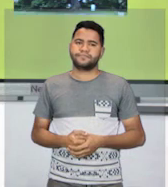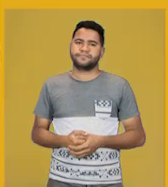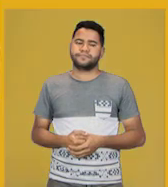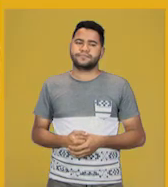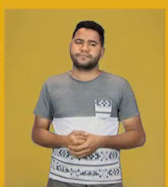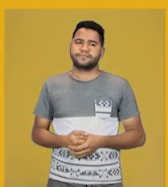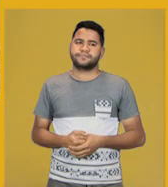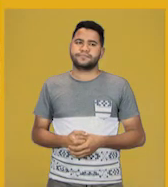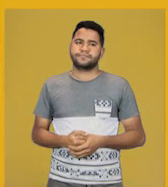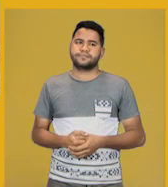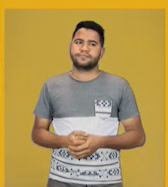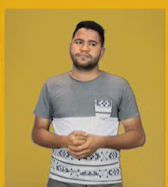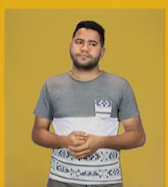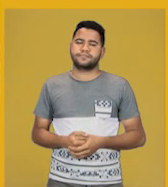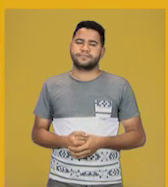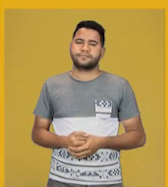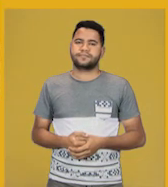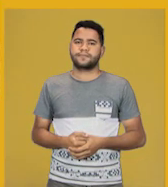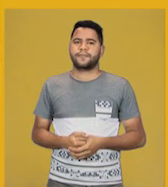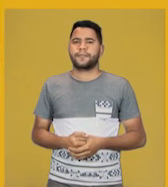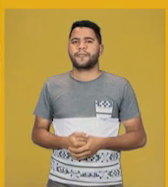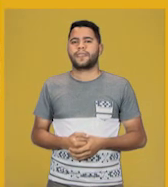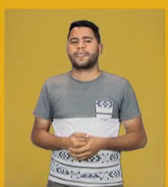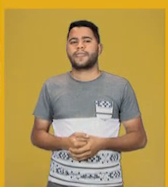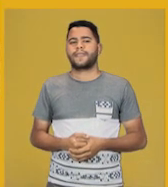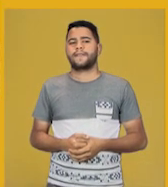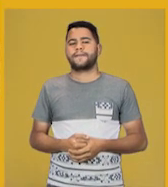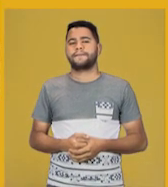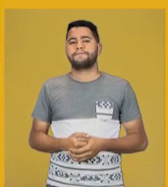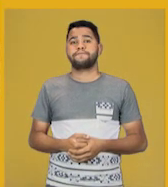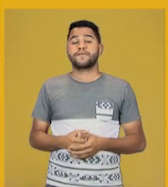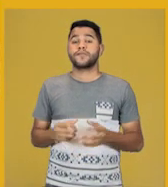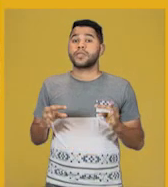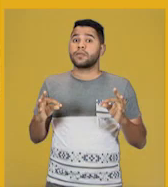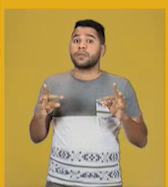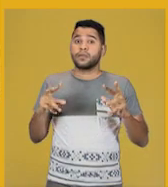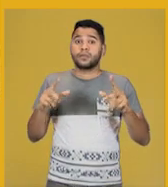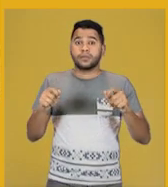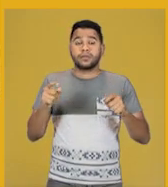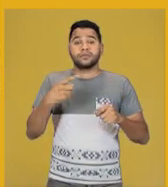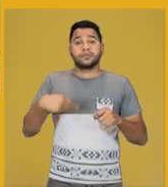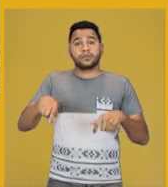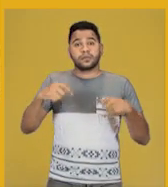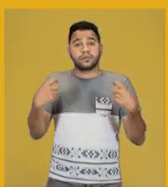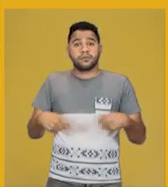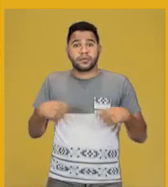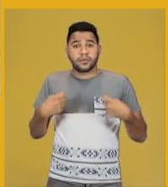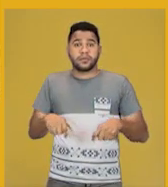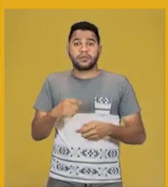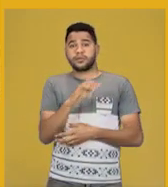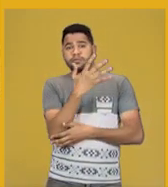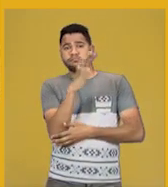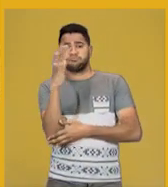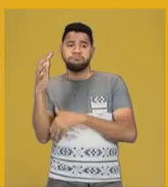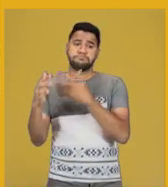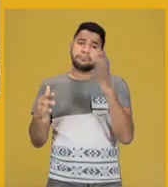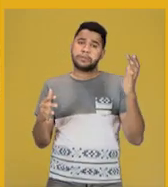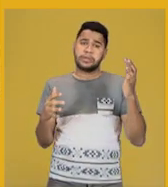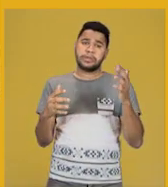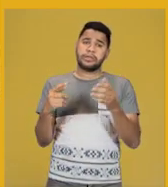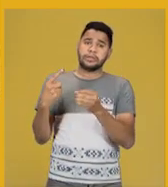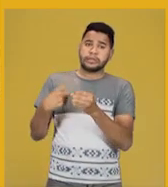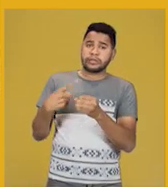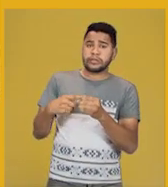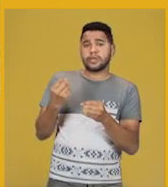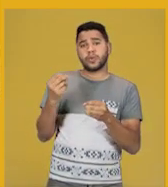a we all need naturais são todos nós precisamos a natureza pessoal seja na cidade seja